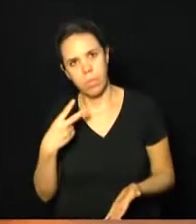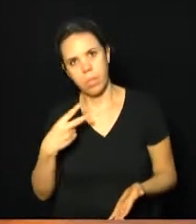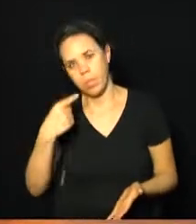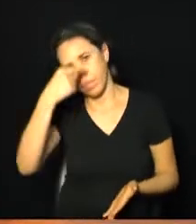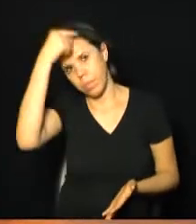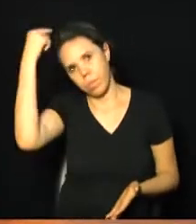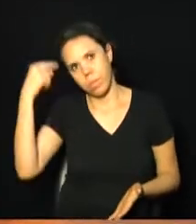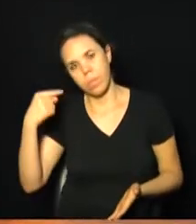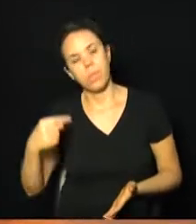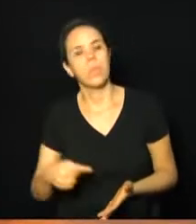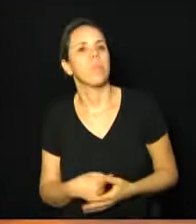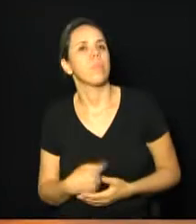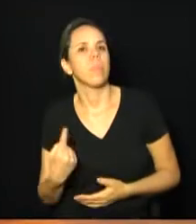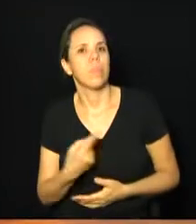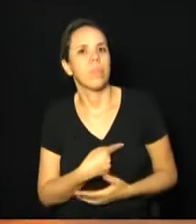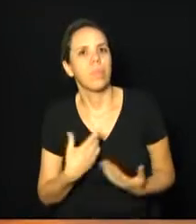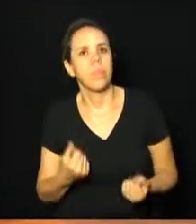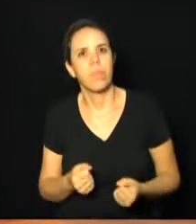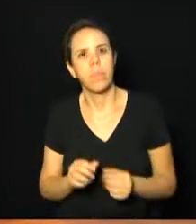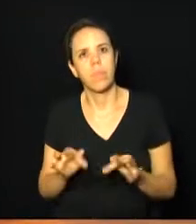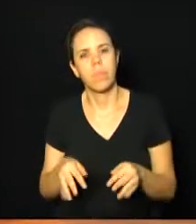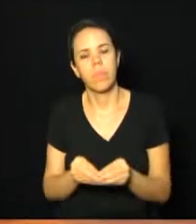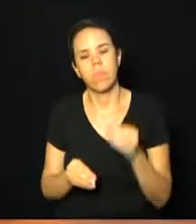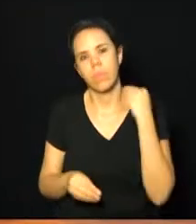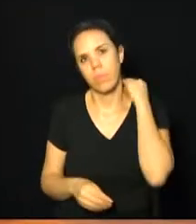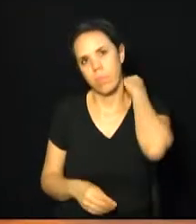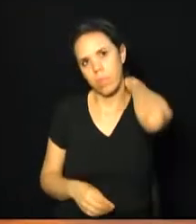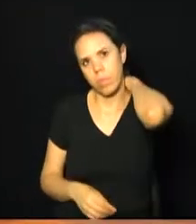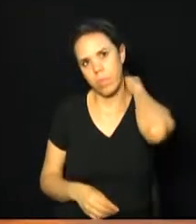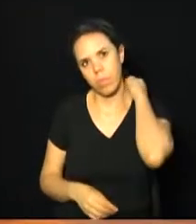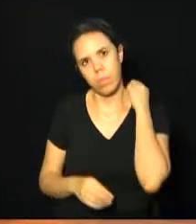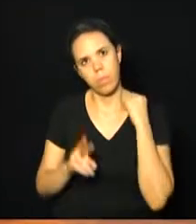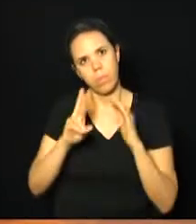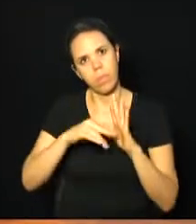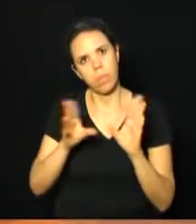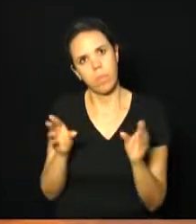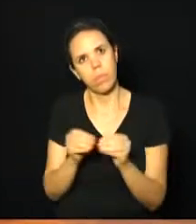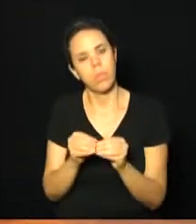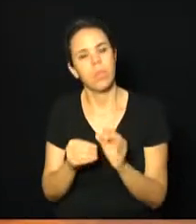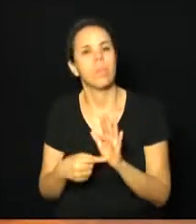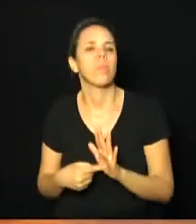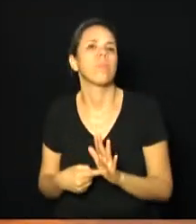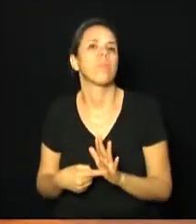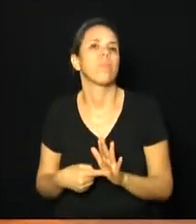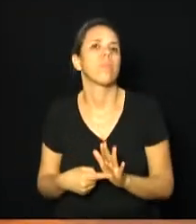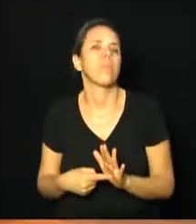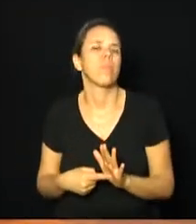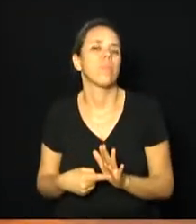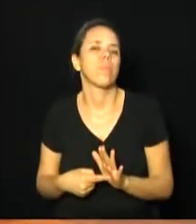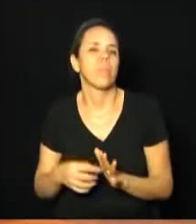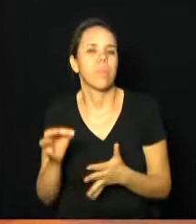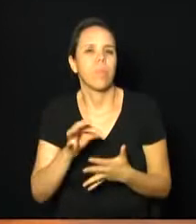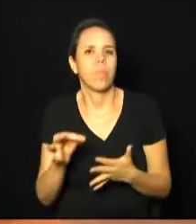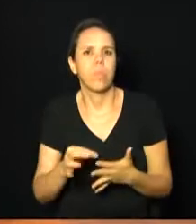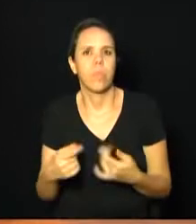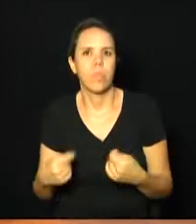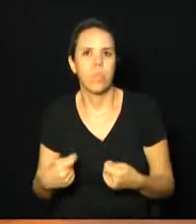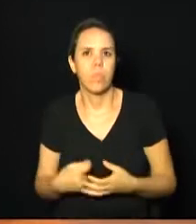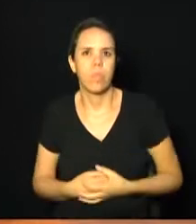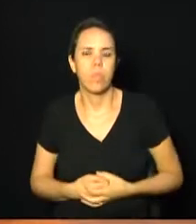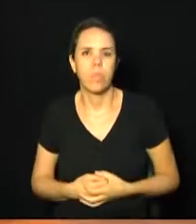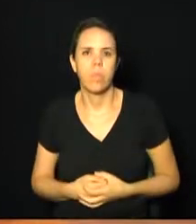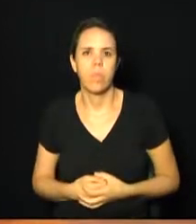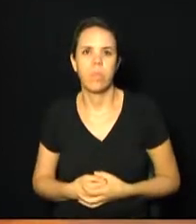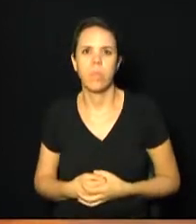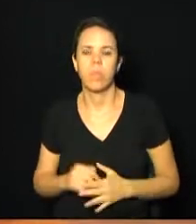Gaspar, né? E nós vamos fazer no final dela um relatório apontando todas essas necessidades, né? Do